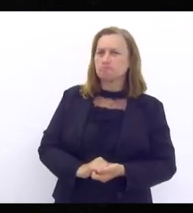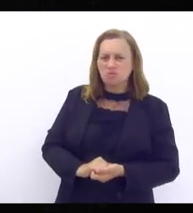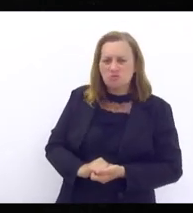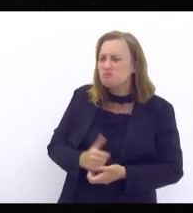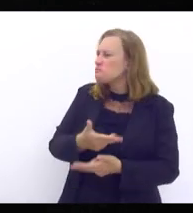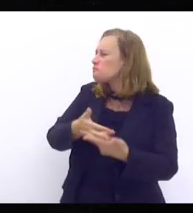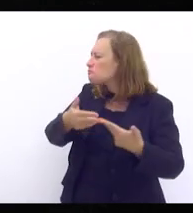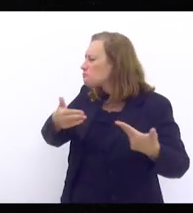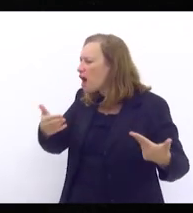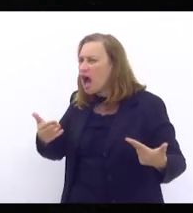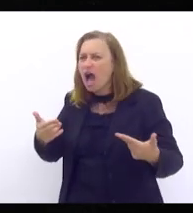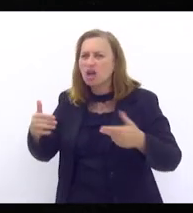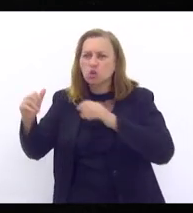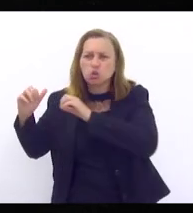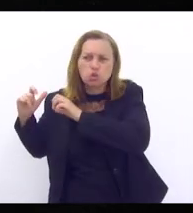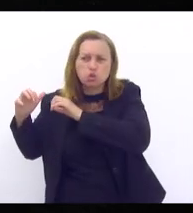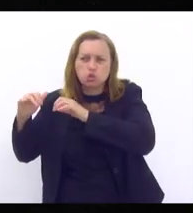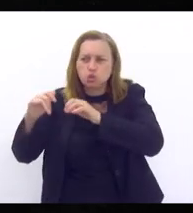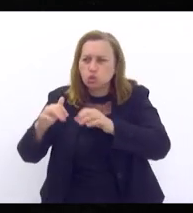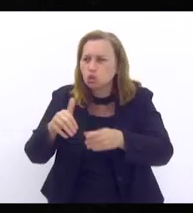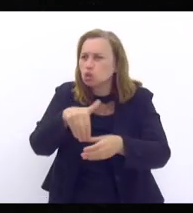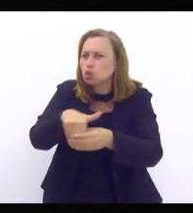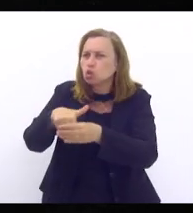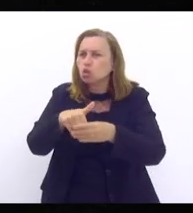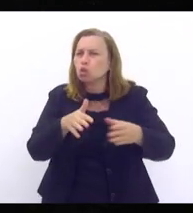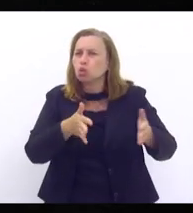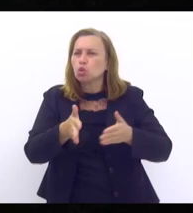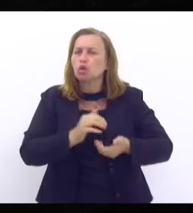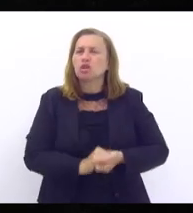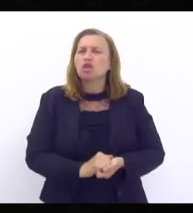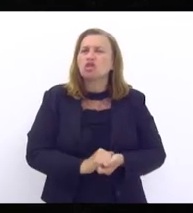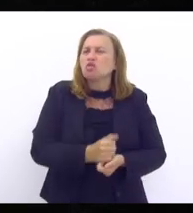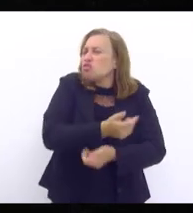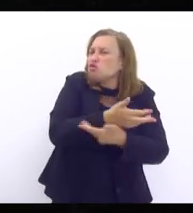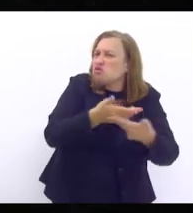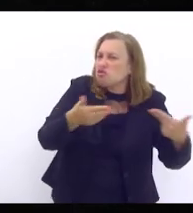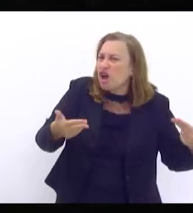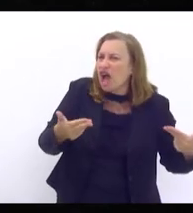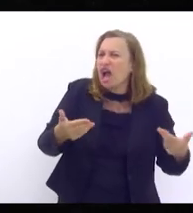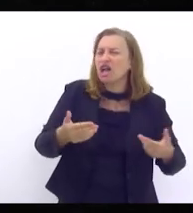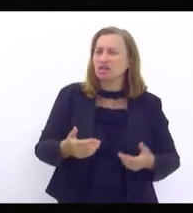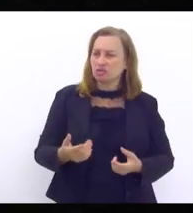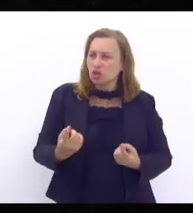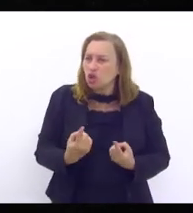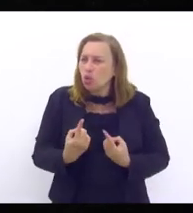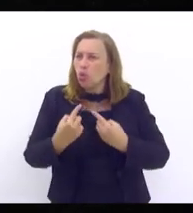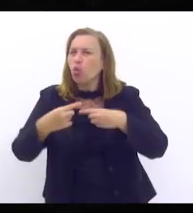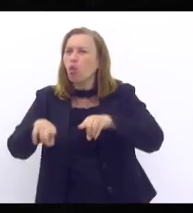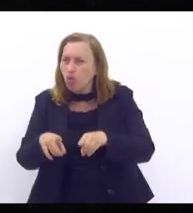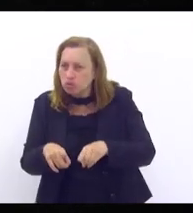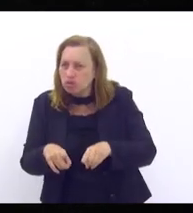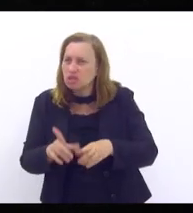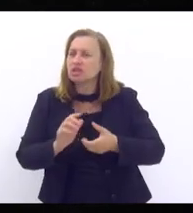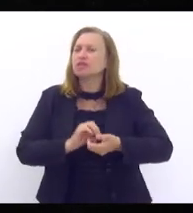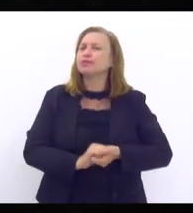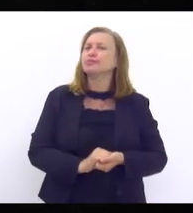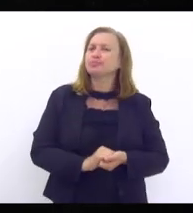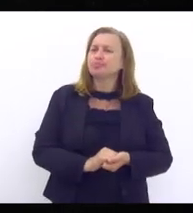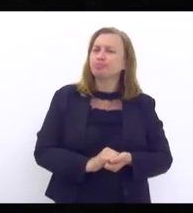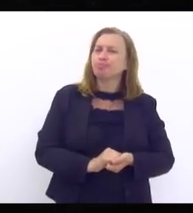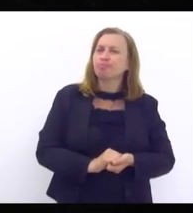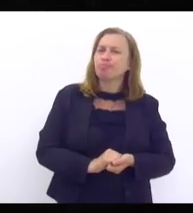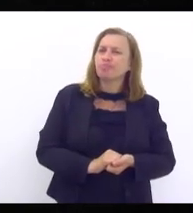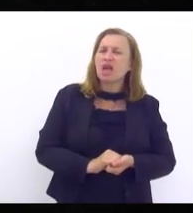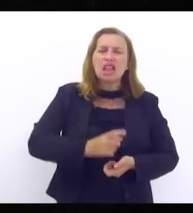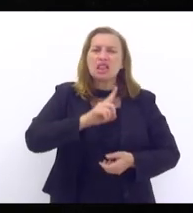muitos atacavam as urnas eletrônicas, quando muitos conspiravam, não é, para